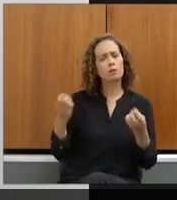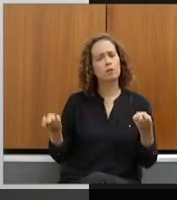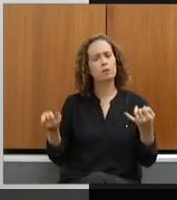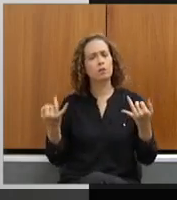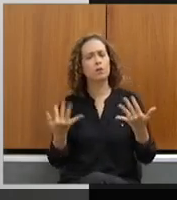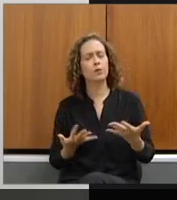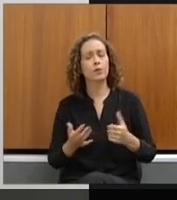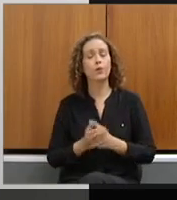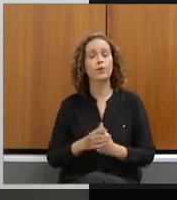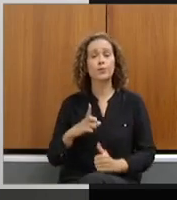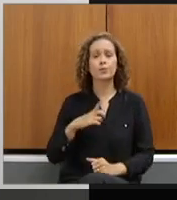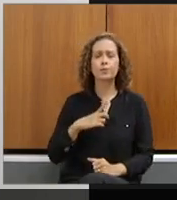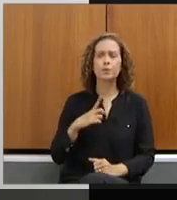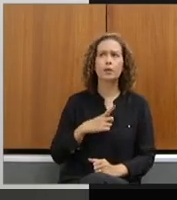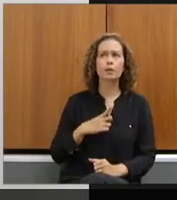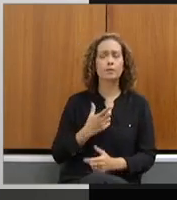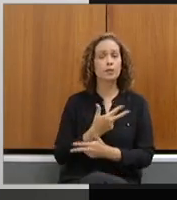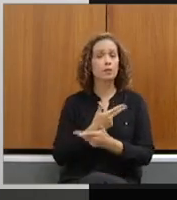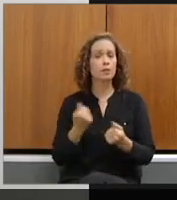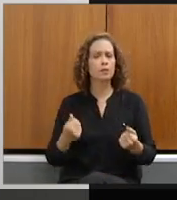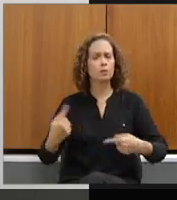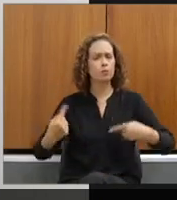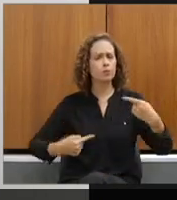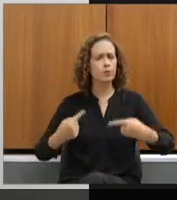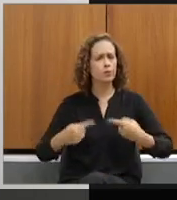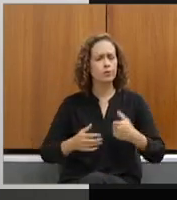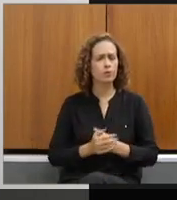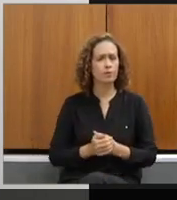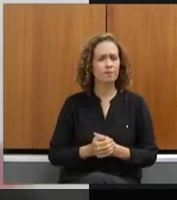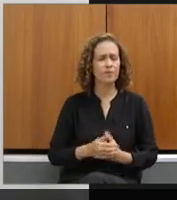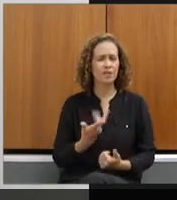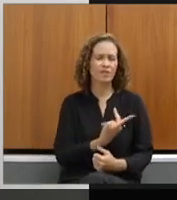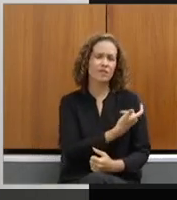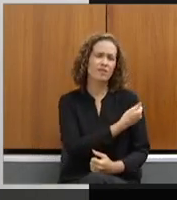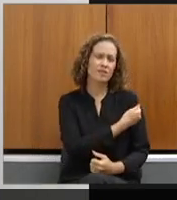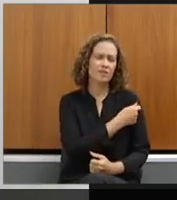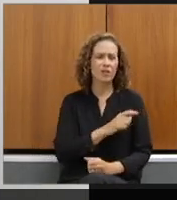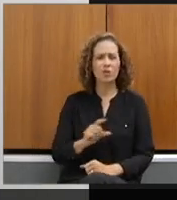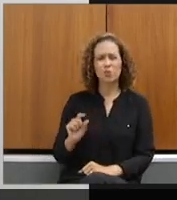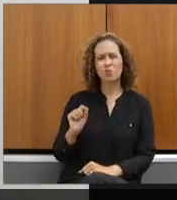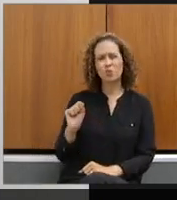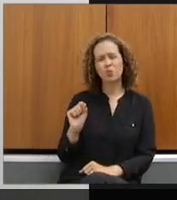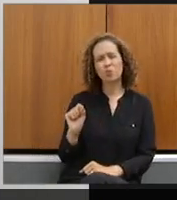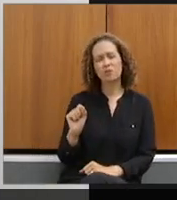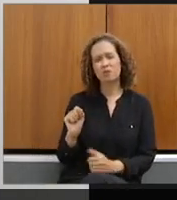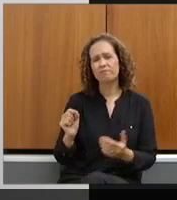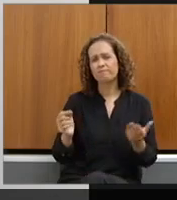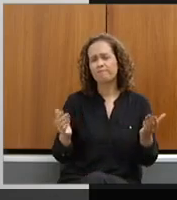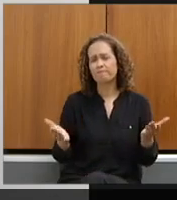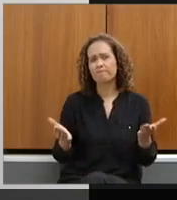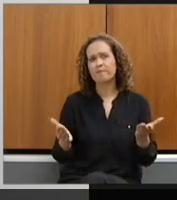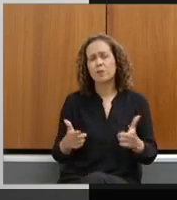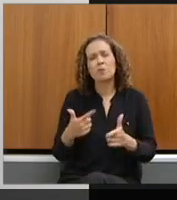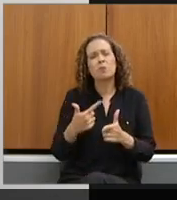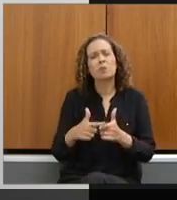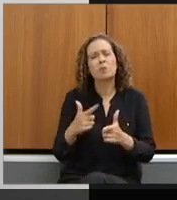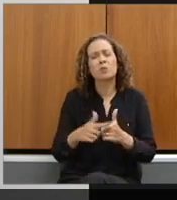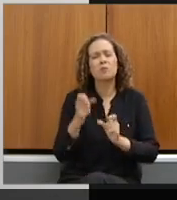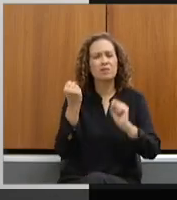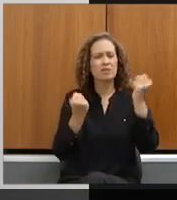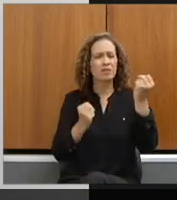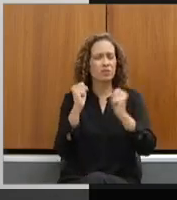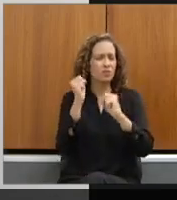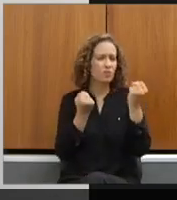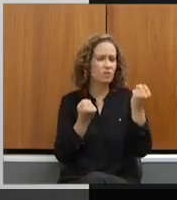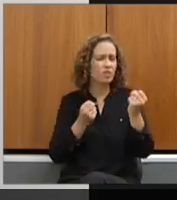é uma questão política a questão da vacina não é simplesmente a questão do problema da indústria